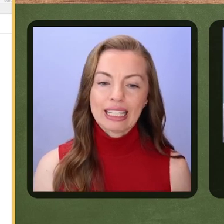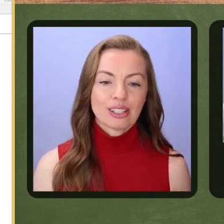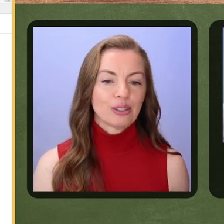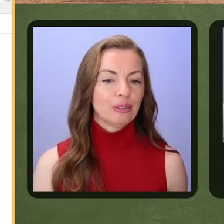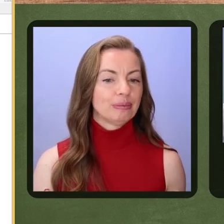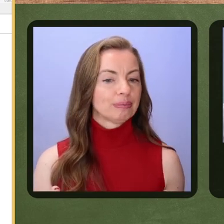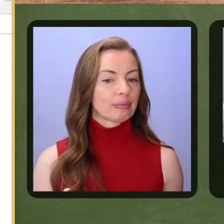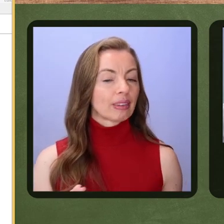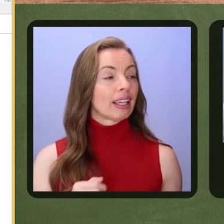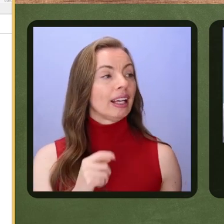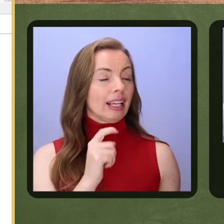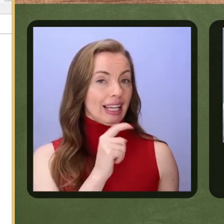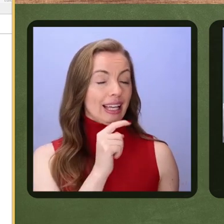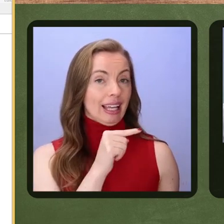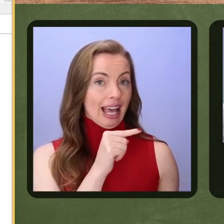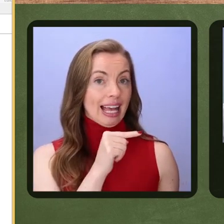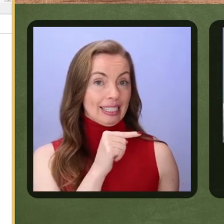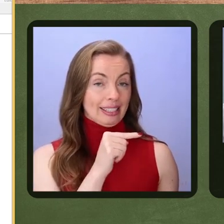É isso?